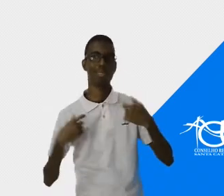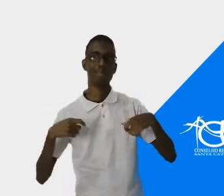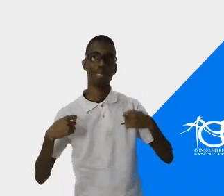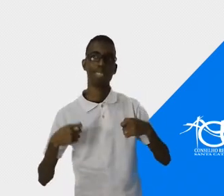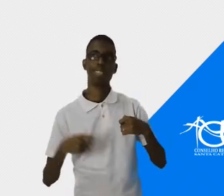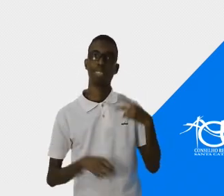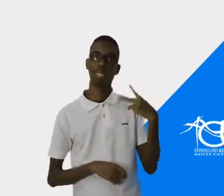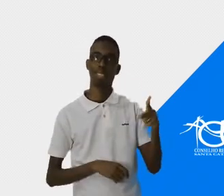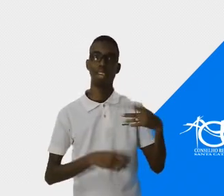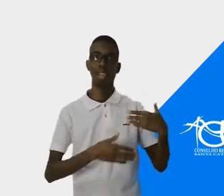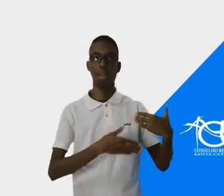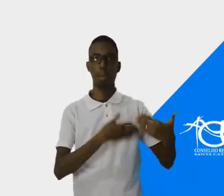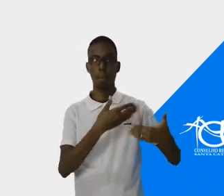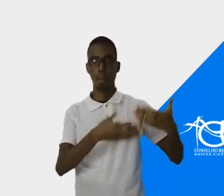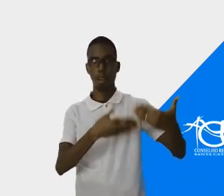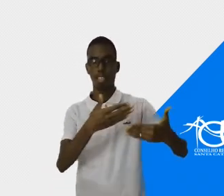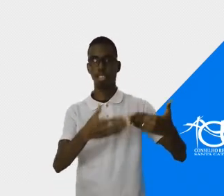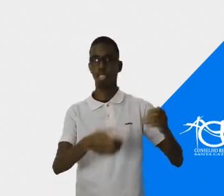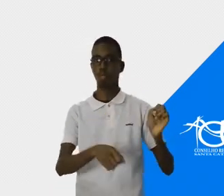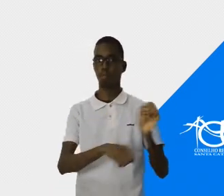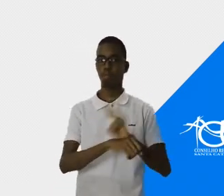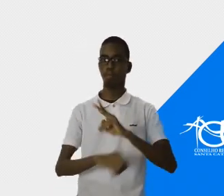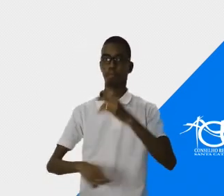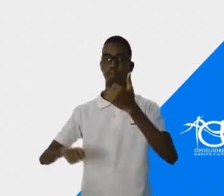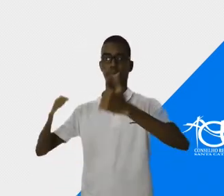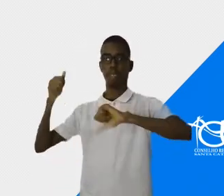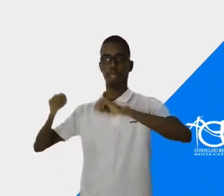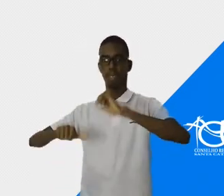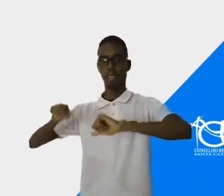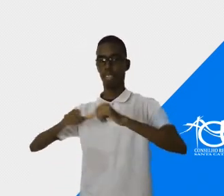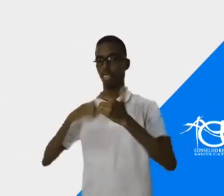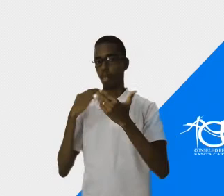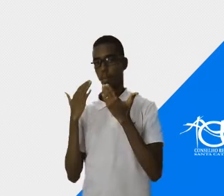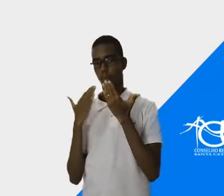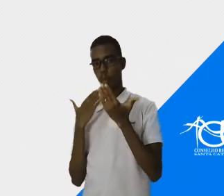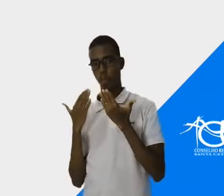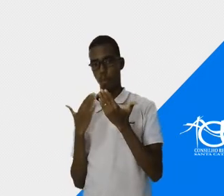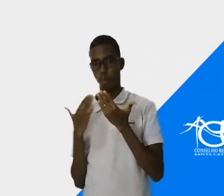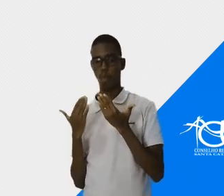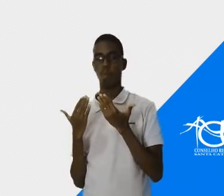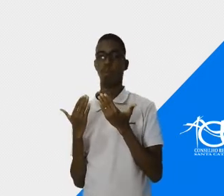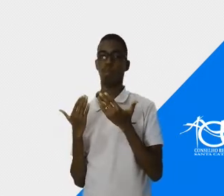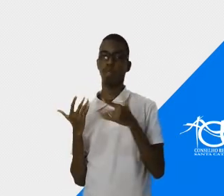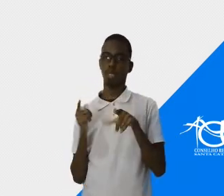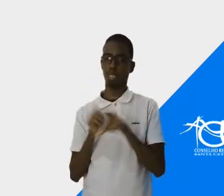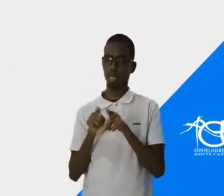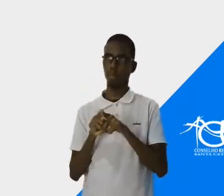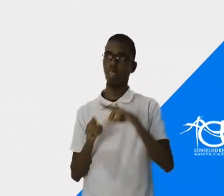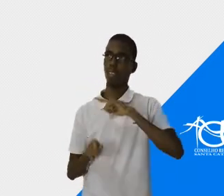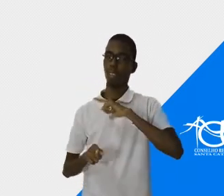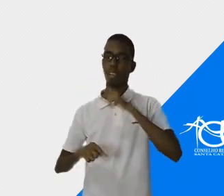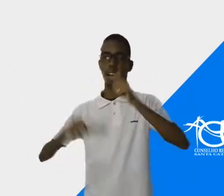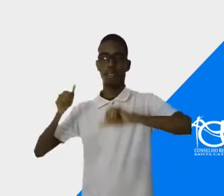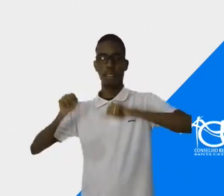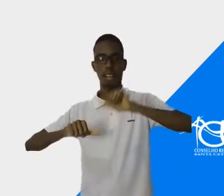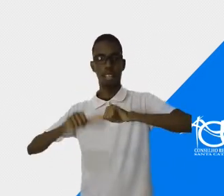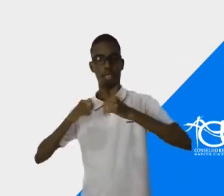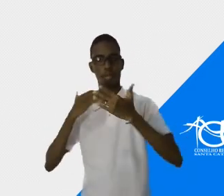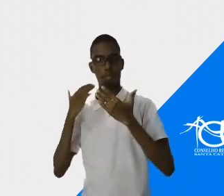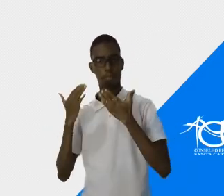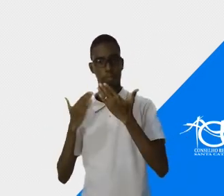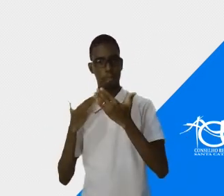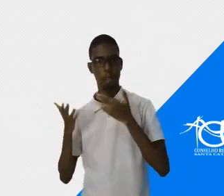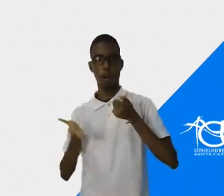de ingresso na avaliação psicológica, distingue objetivamente avaliações psicológicas que têm caráter compulsório, de você ser